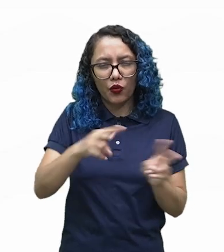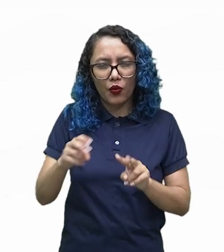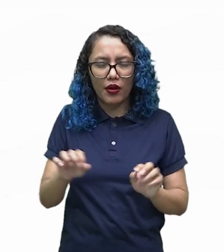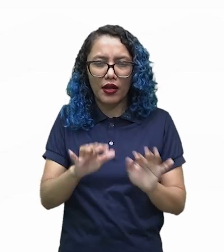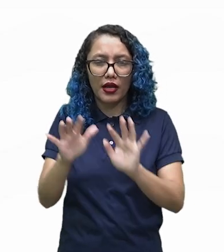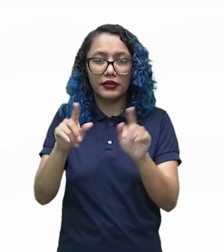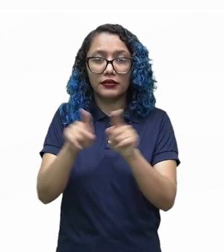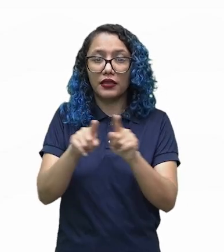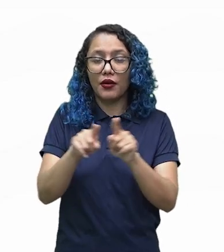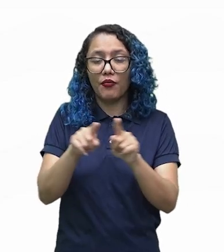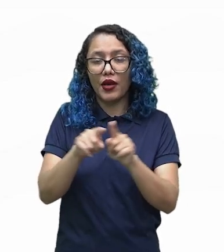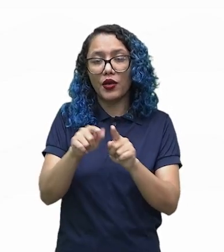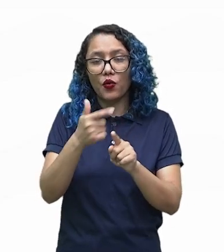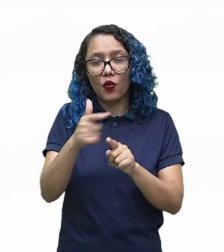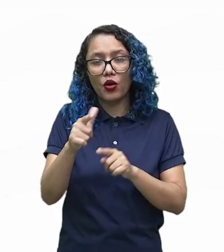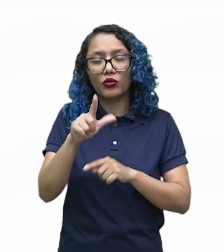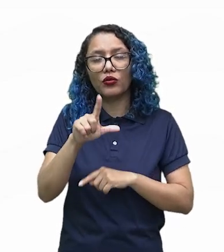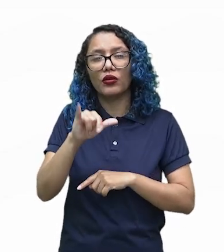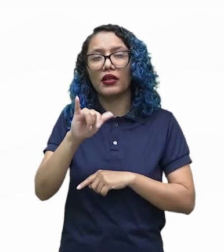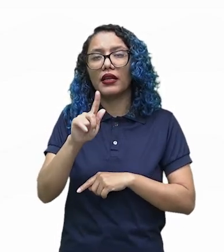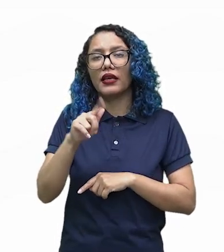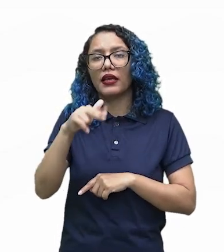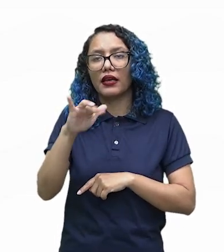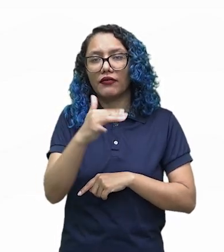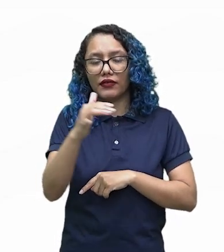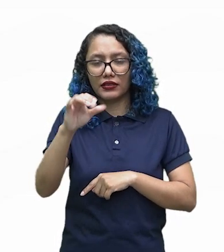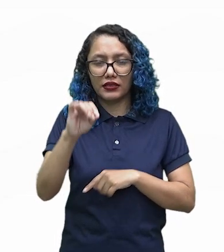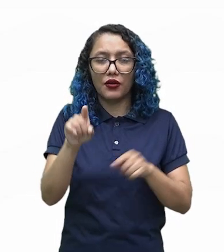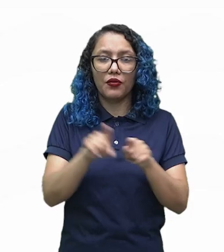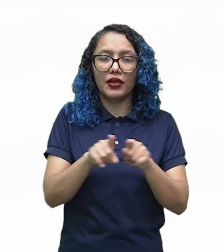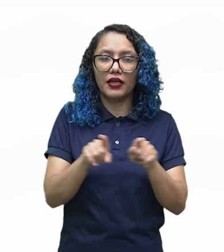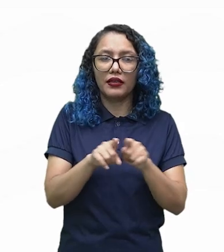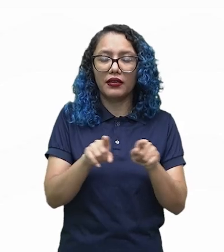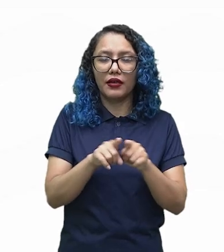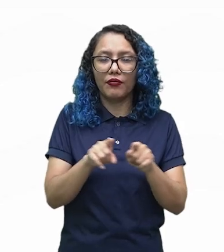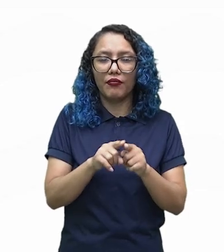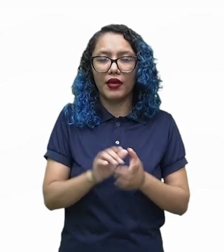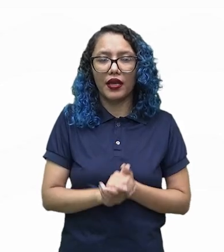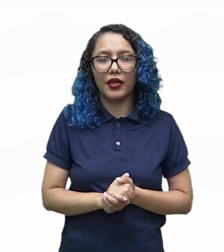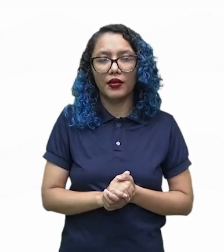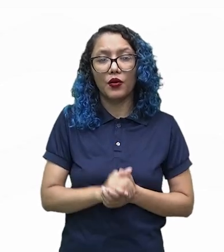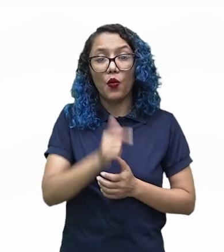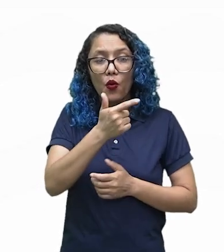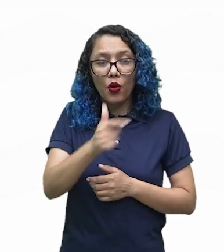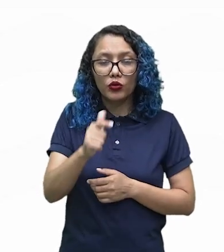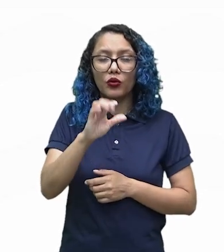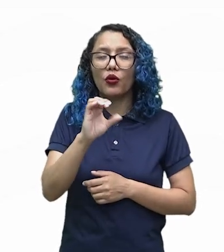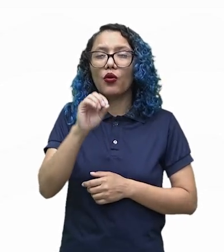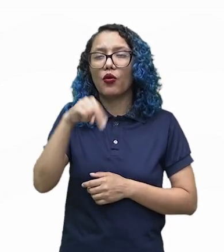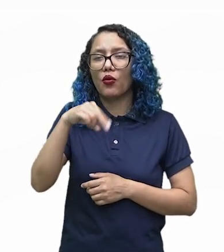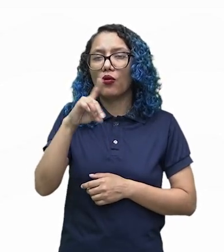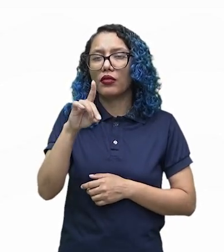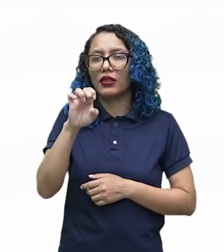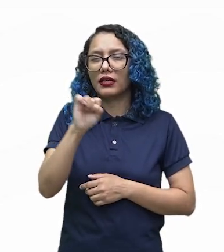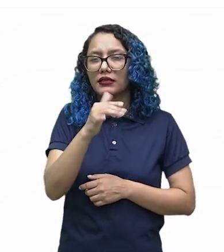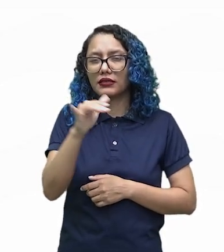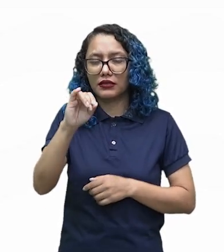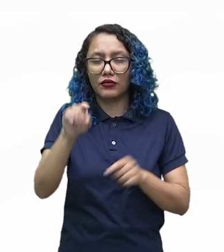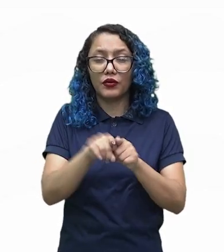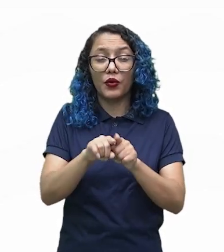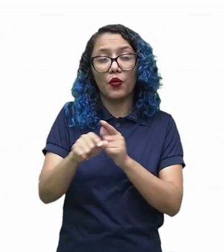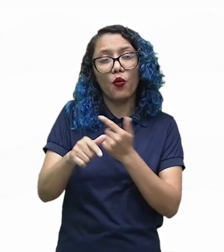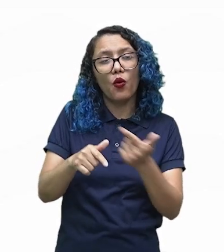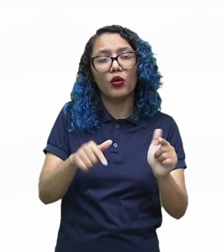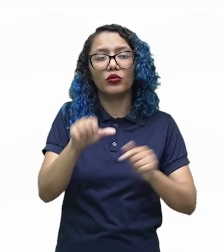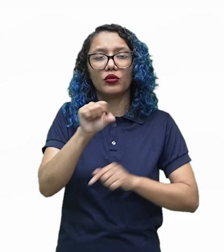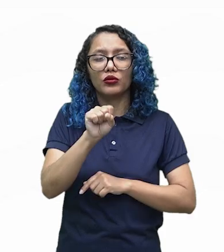calefação. E na liquefação nós podemos ter, pode ser chamada também de condensação, tá bom? Além da sublimação,